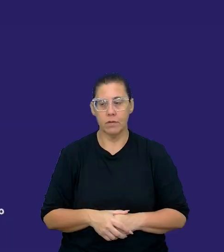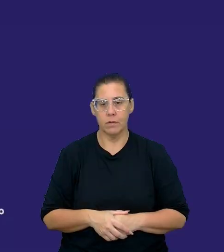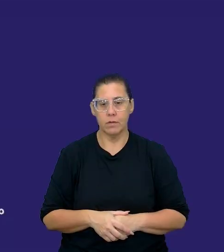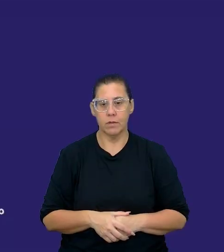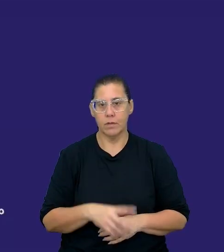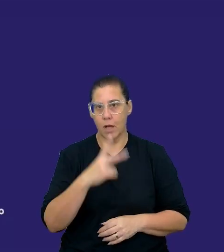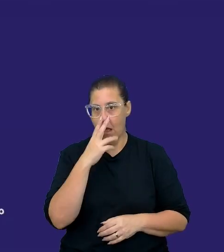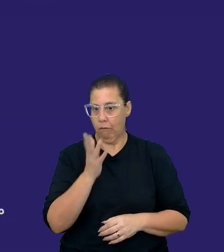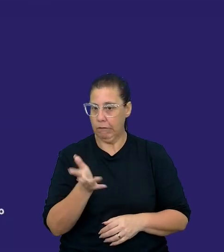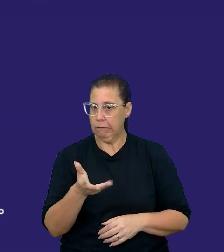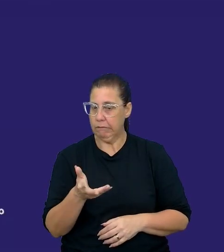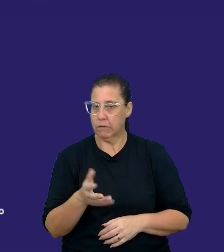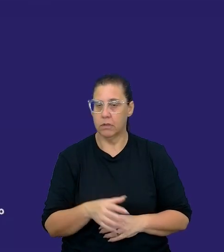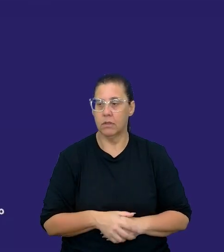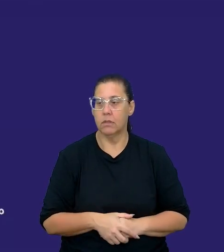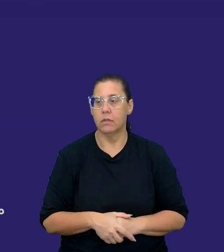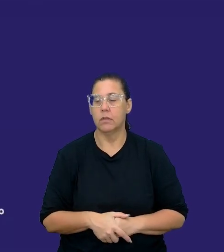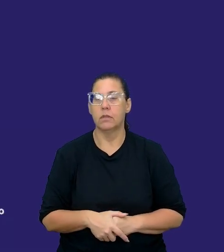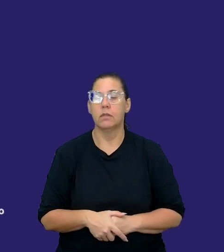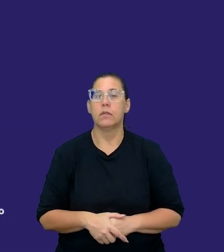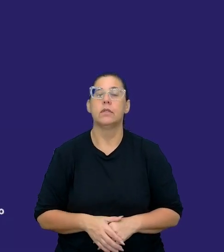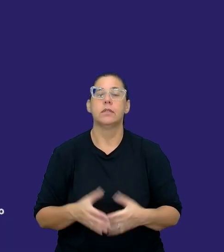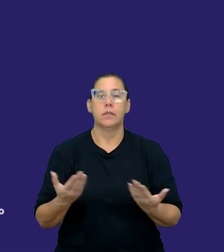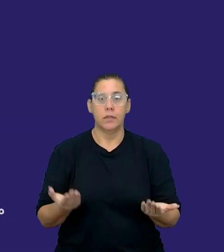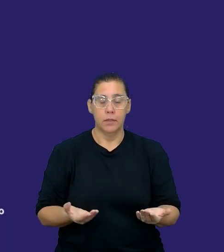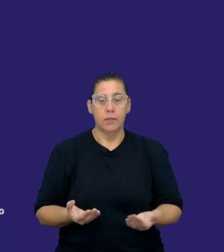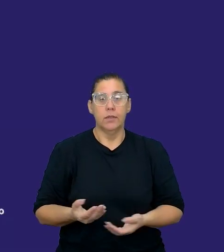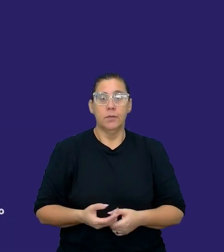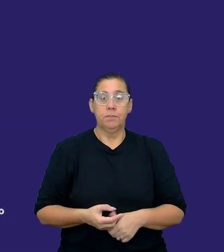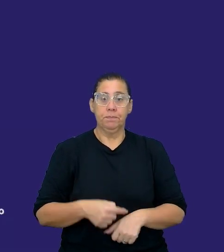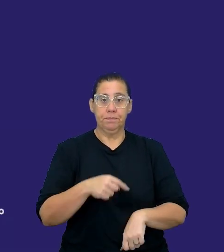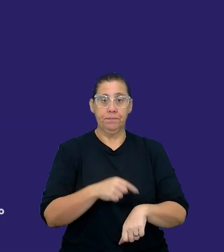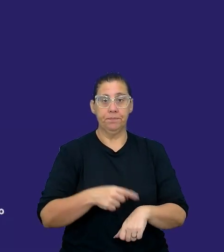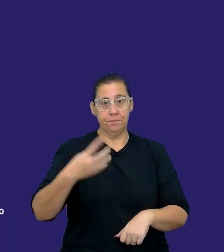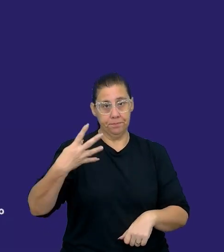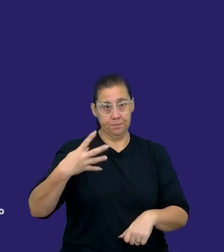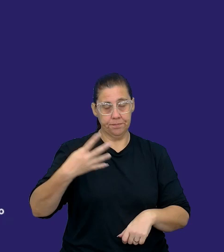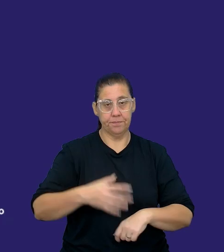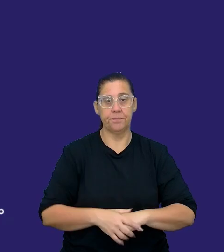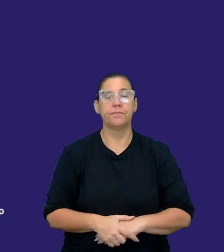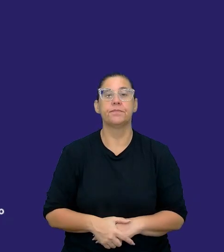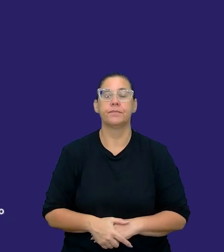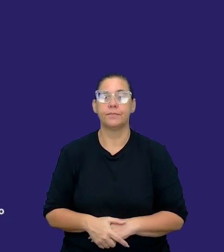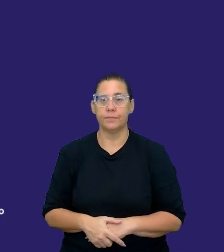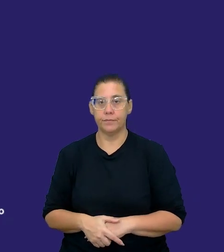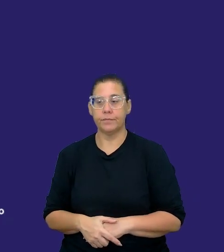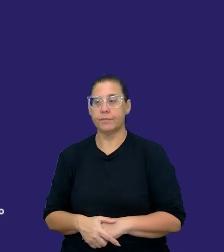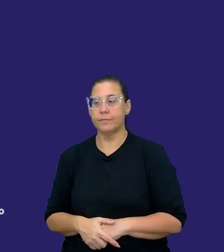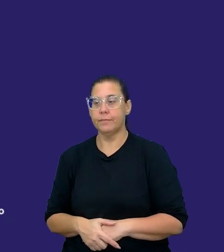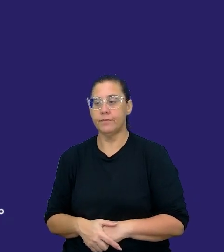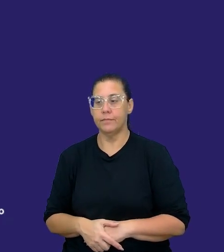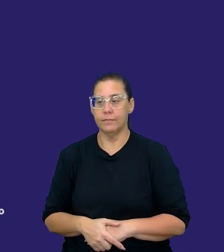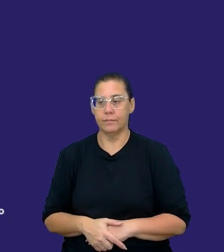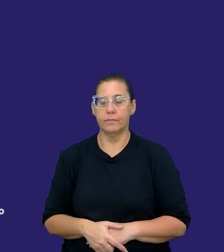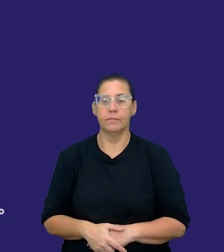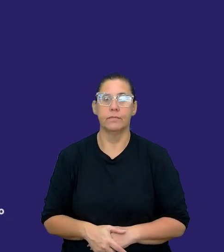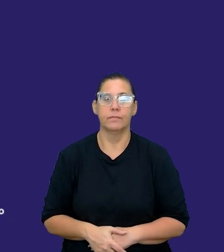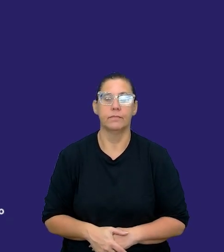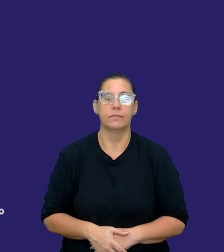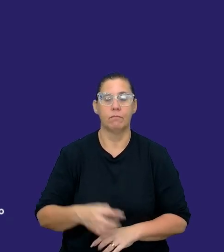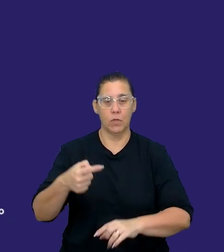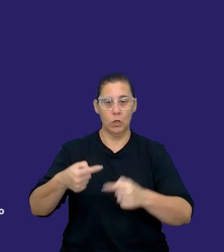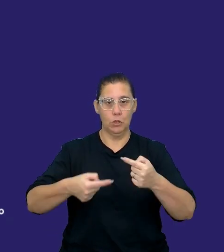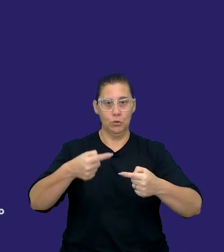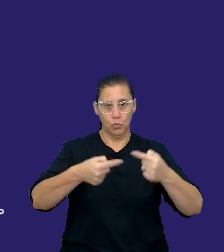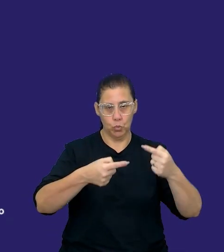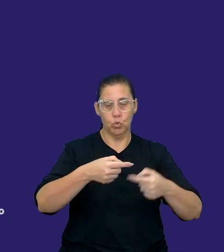estou extrapolando. Bom, chegamos ao nosso quarto e último momento, né, que nós vamos aqui